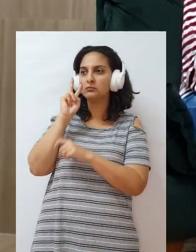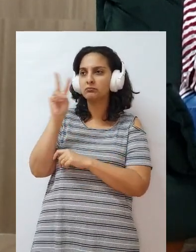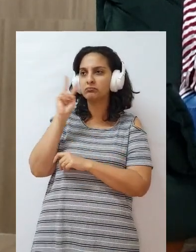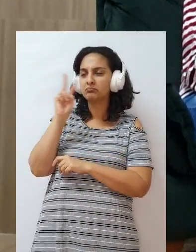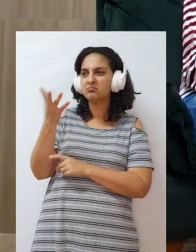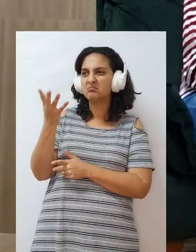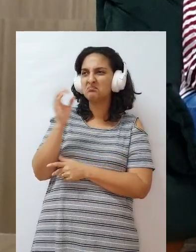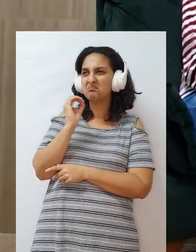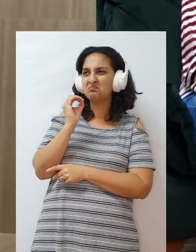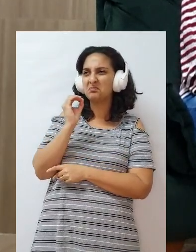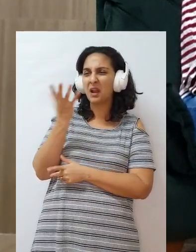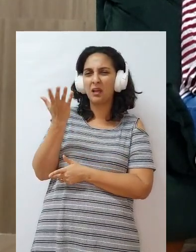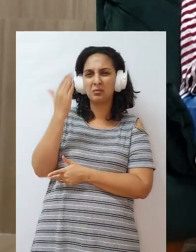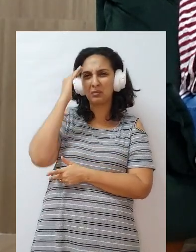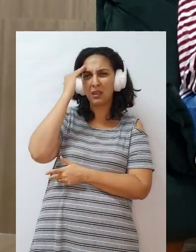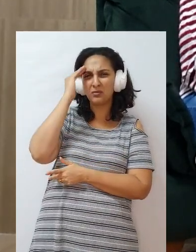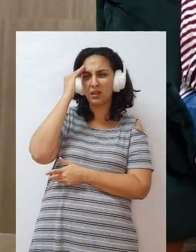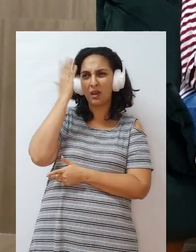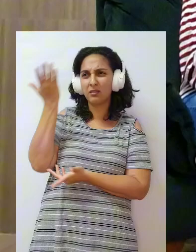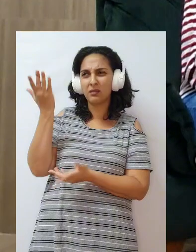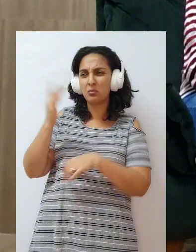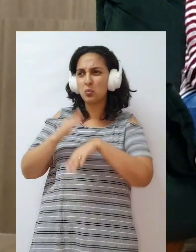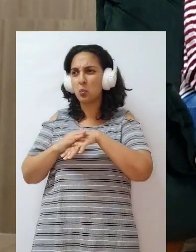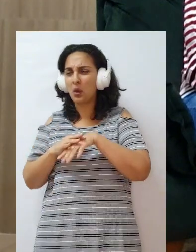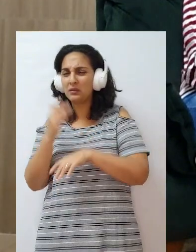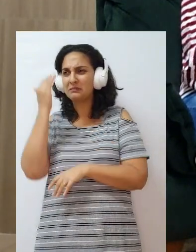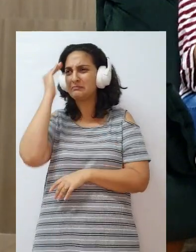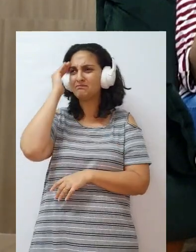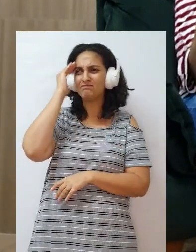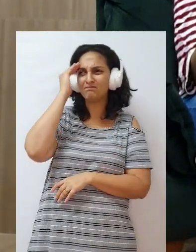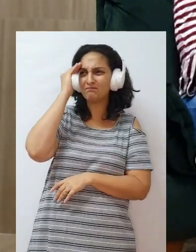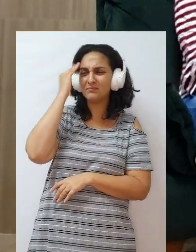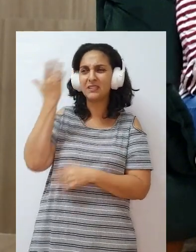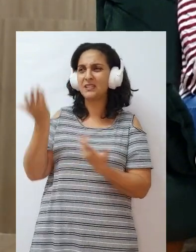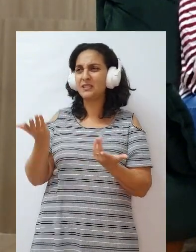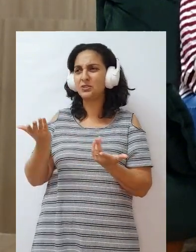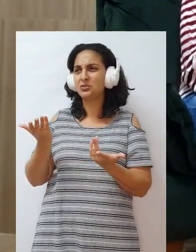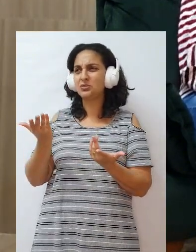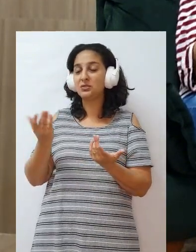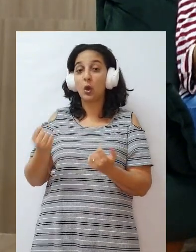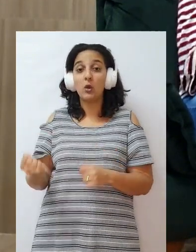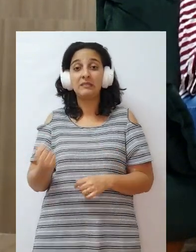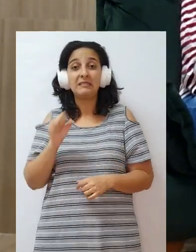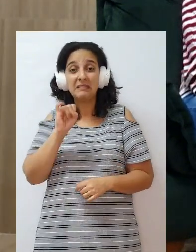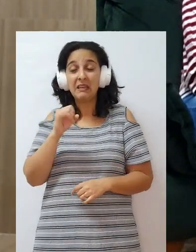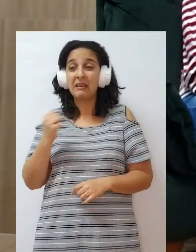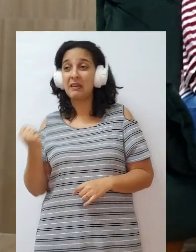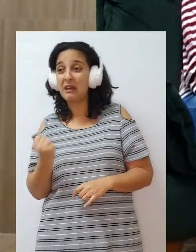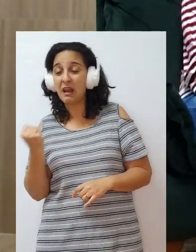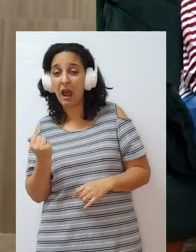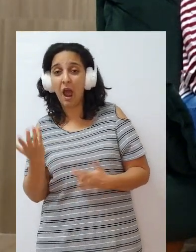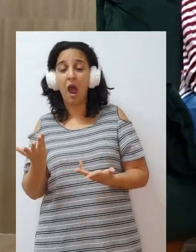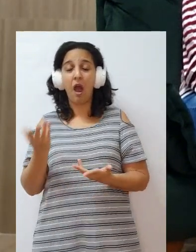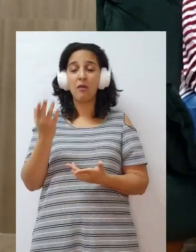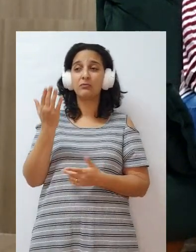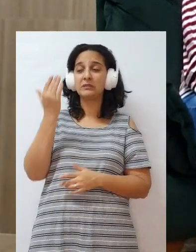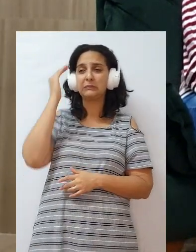está falando para ele sobre a doença que ele tem, sobre o tratamento, a gravidade,